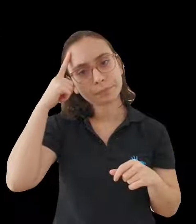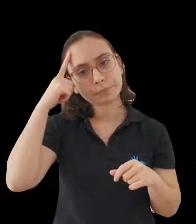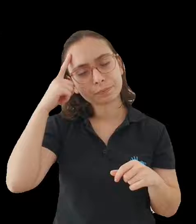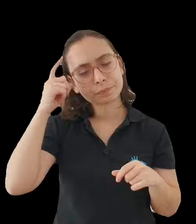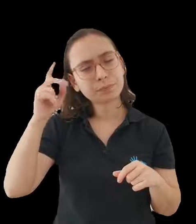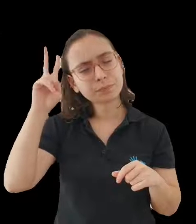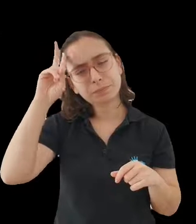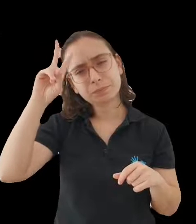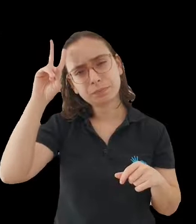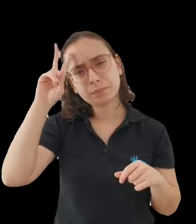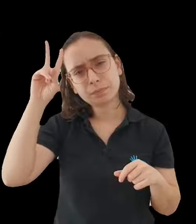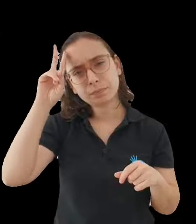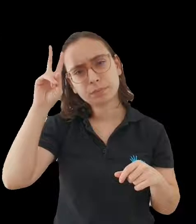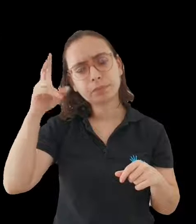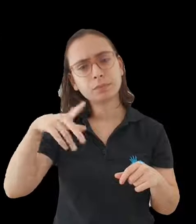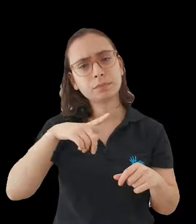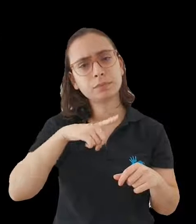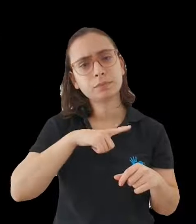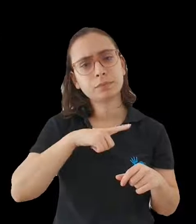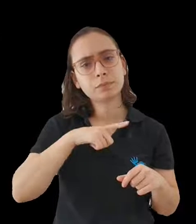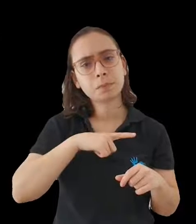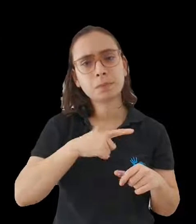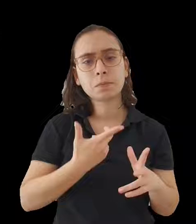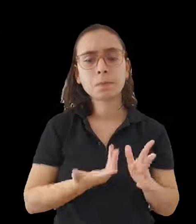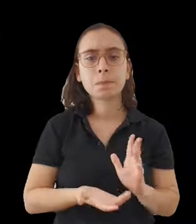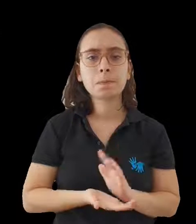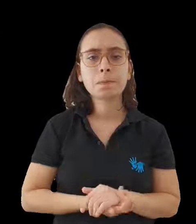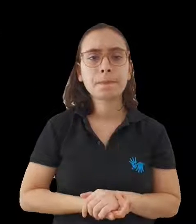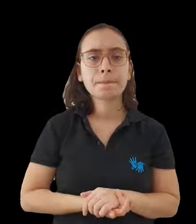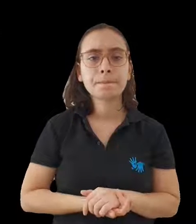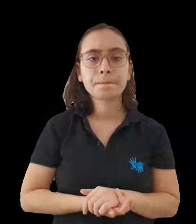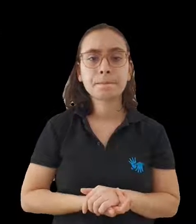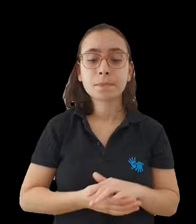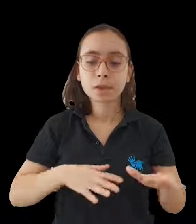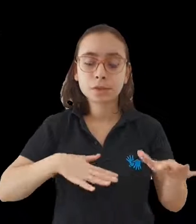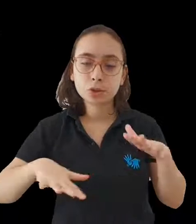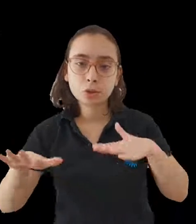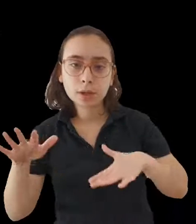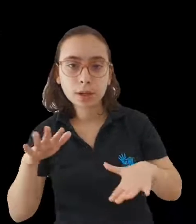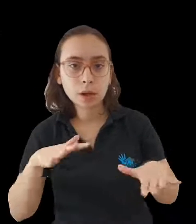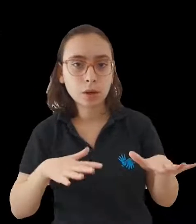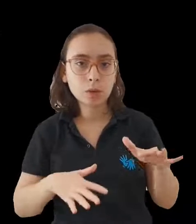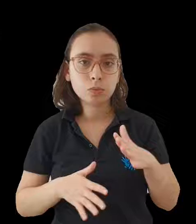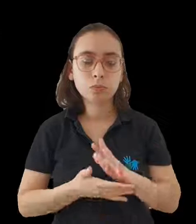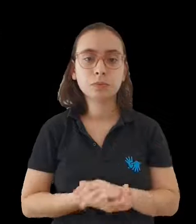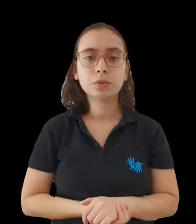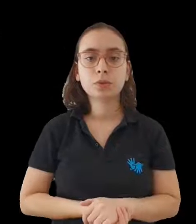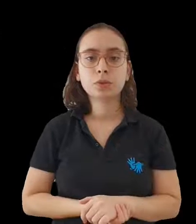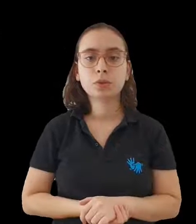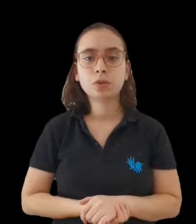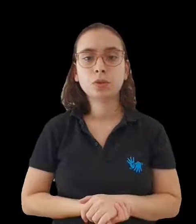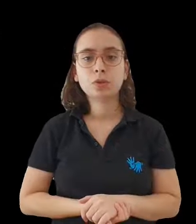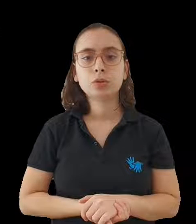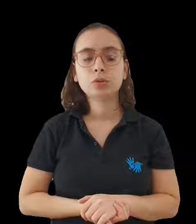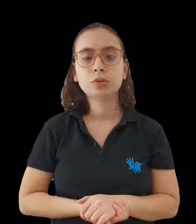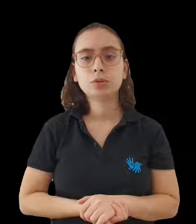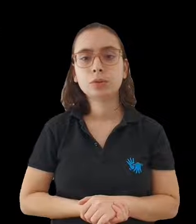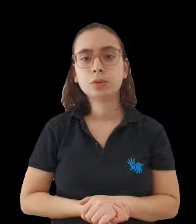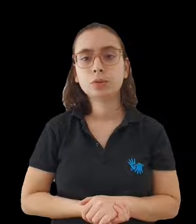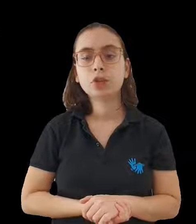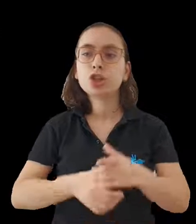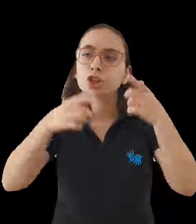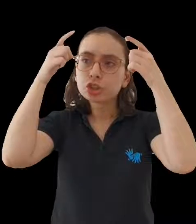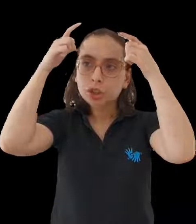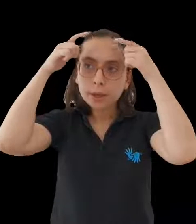que tenham essa ambientação de histórias de reis, esses contos